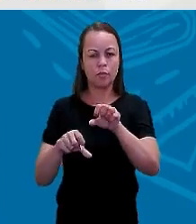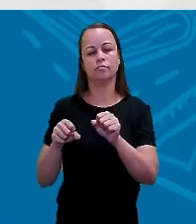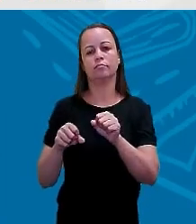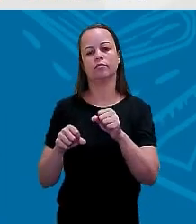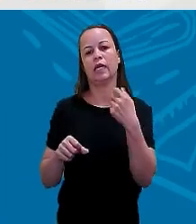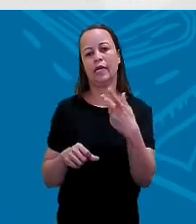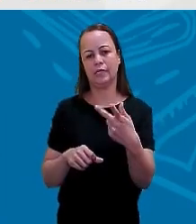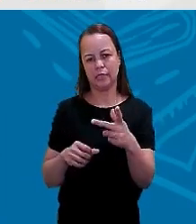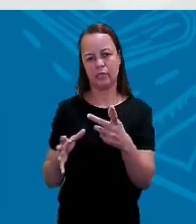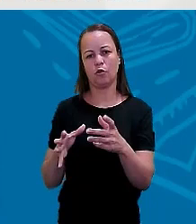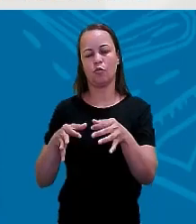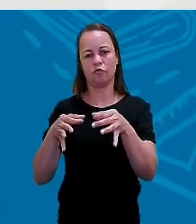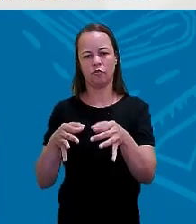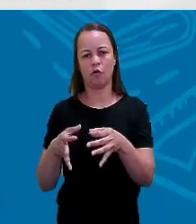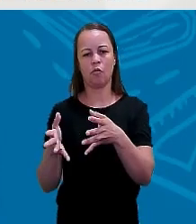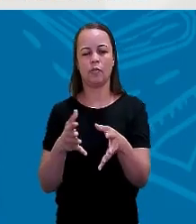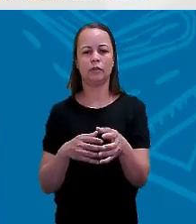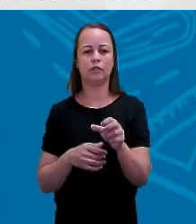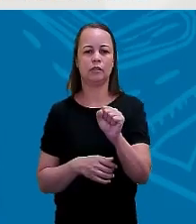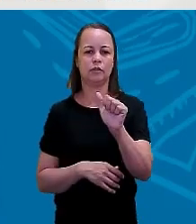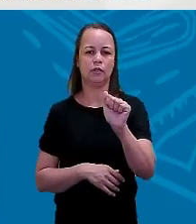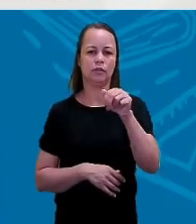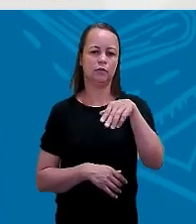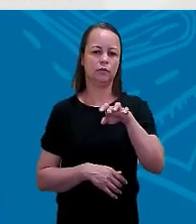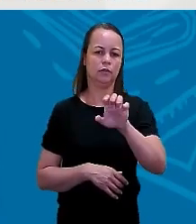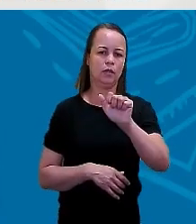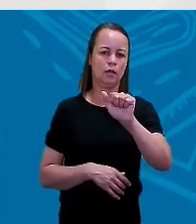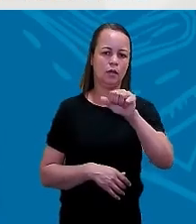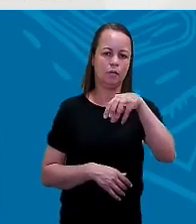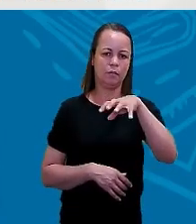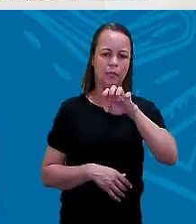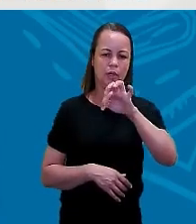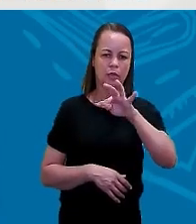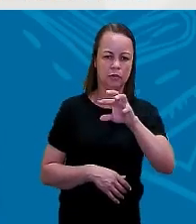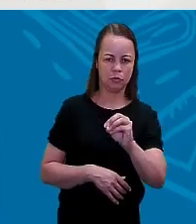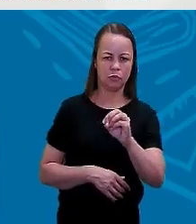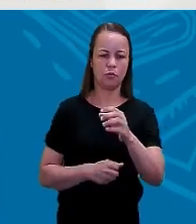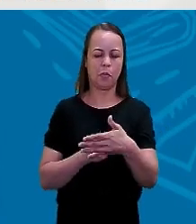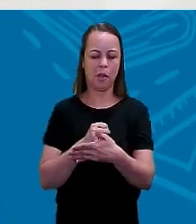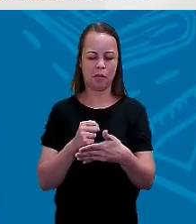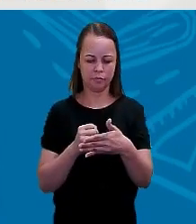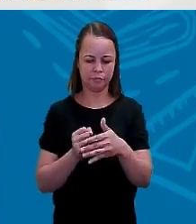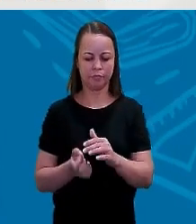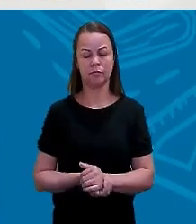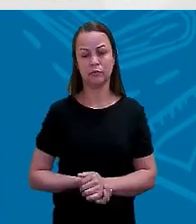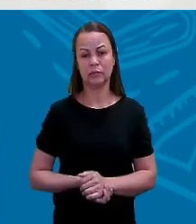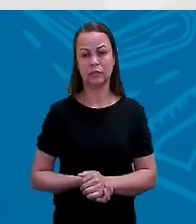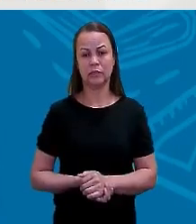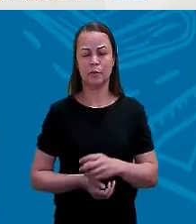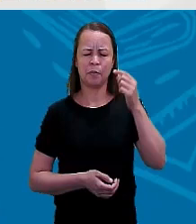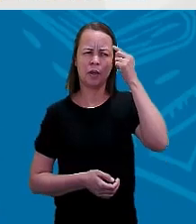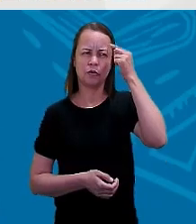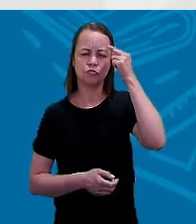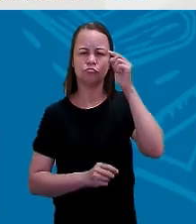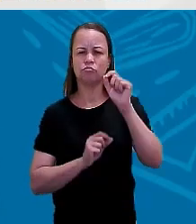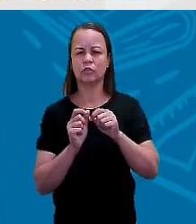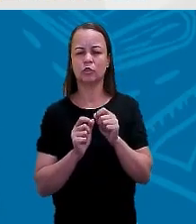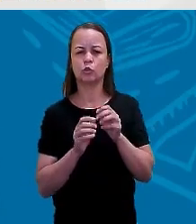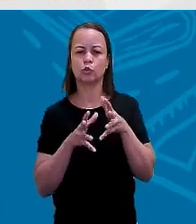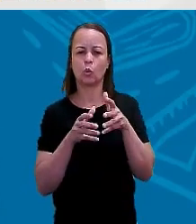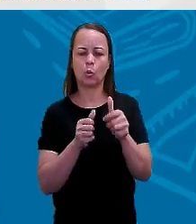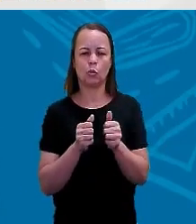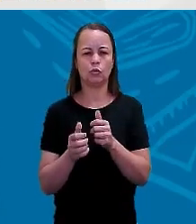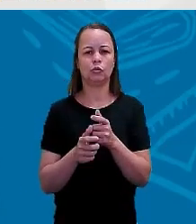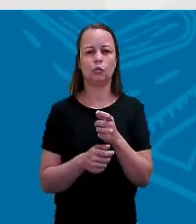de saneamento básico. Imaginem se todo aquele lixo que a gente produz diariamente, né, fosse acumulado